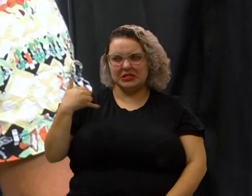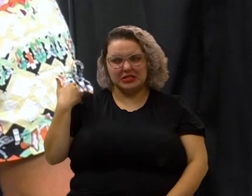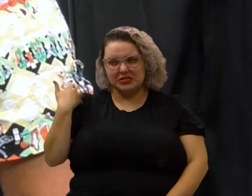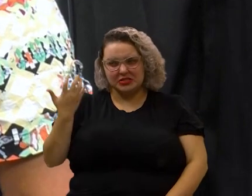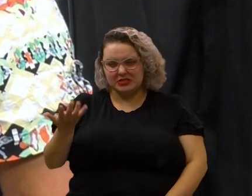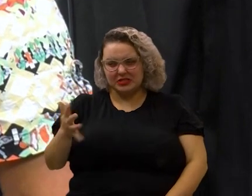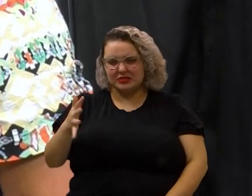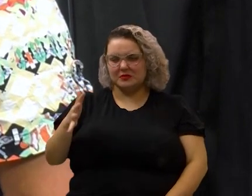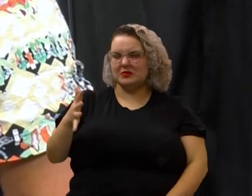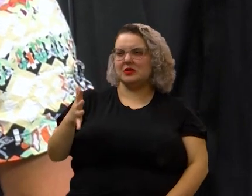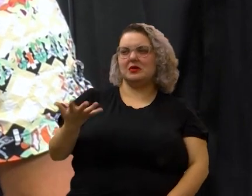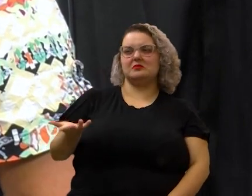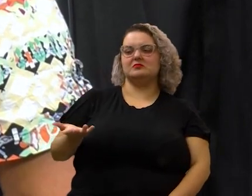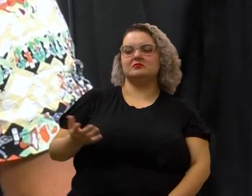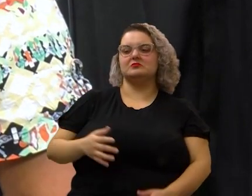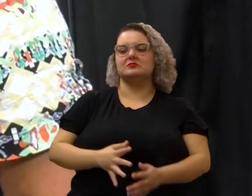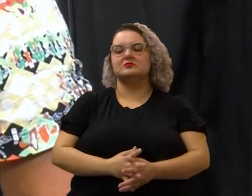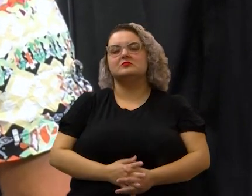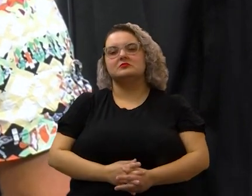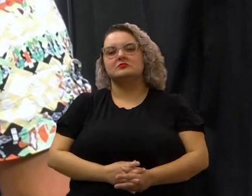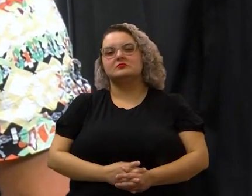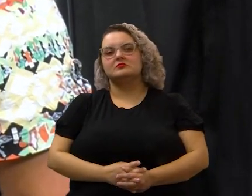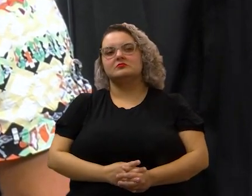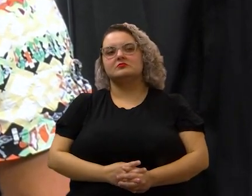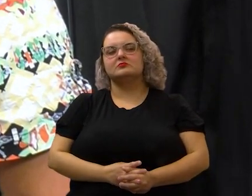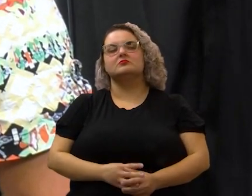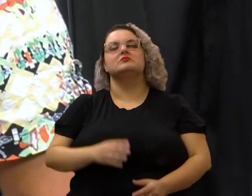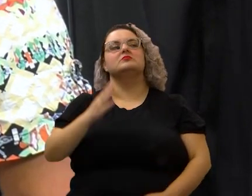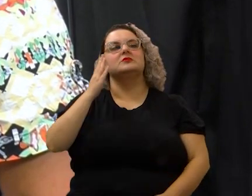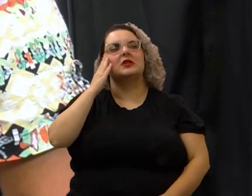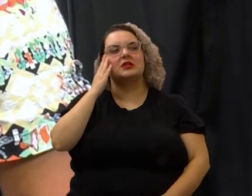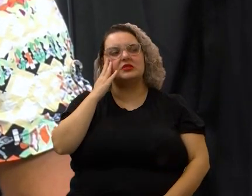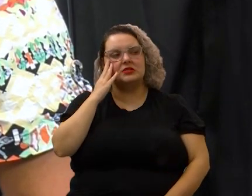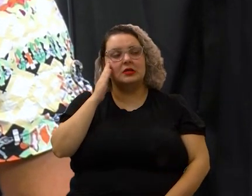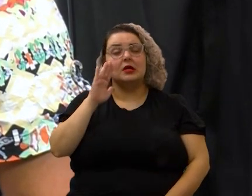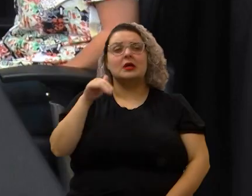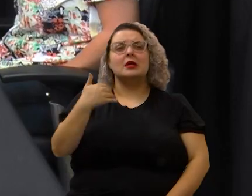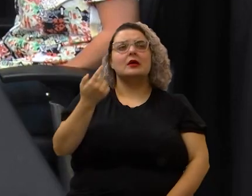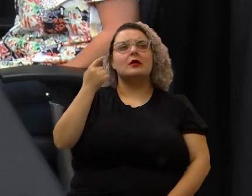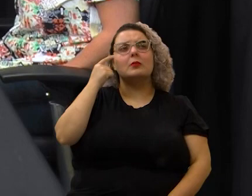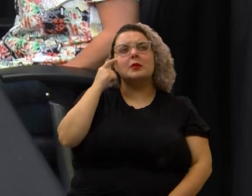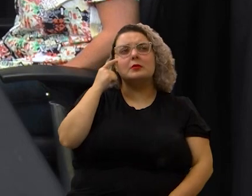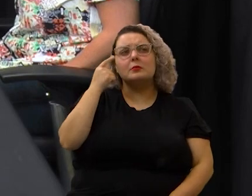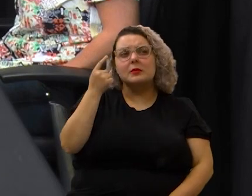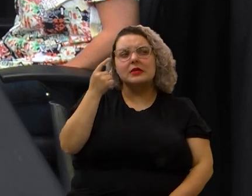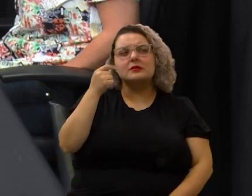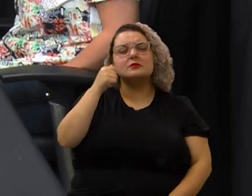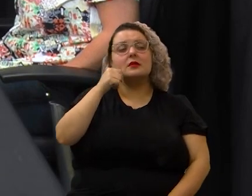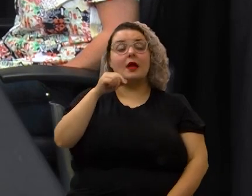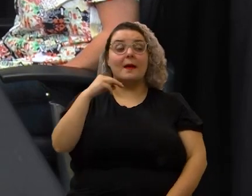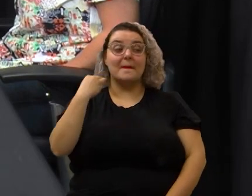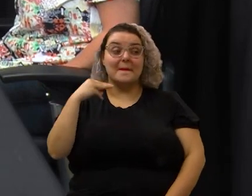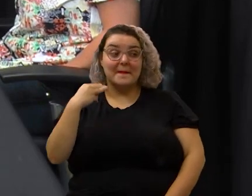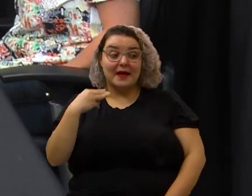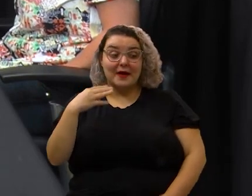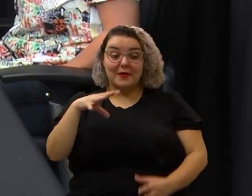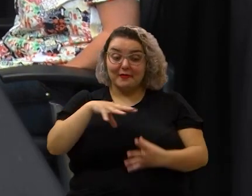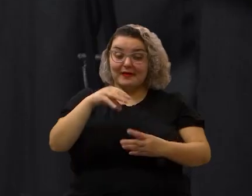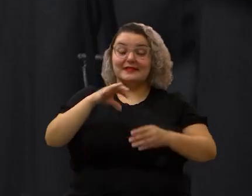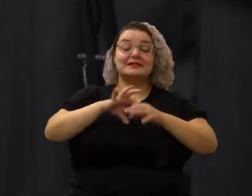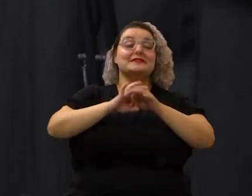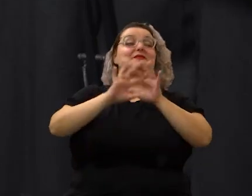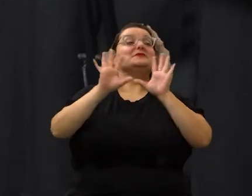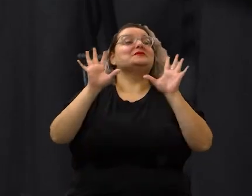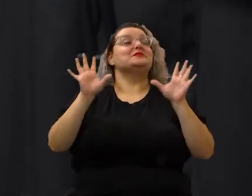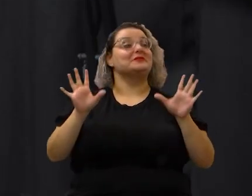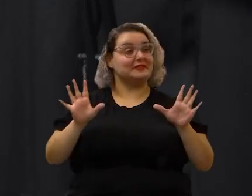Então lá Certo. deve ser 1920 e pouco, por aí. Sim. E aí, quando a gente pensa nessa Mariana, com esse espírito